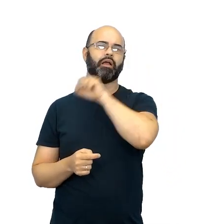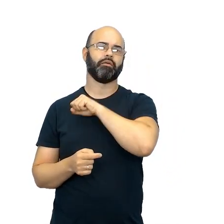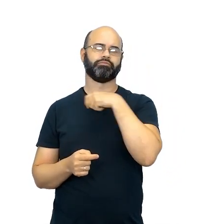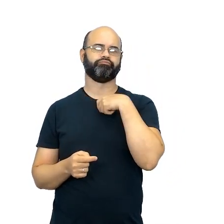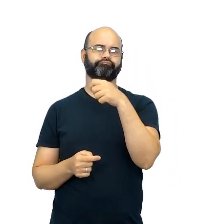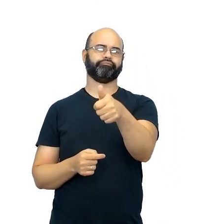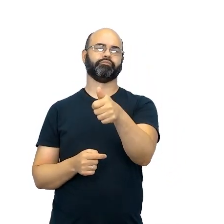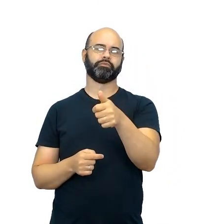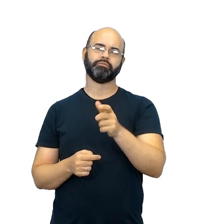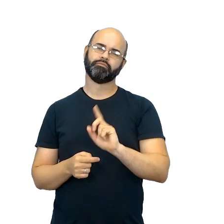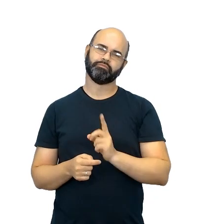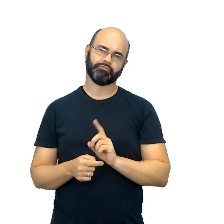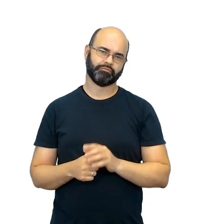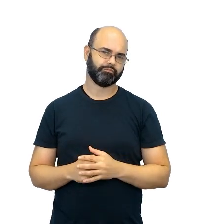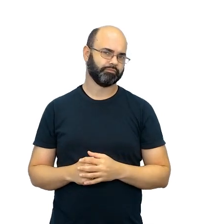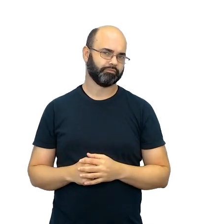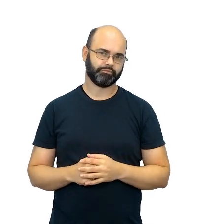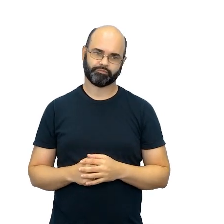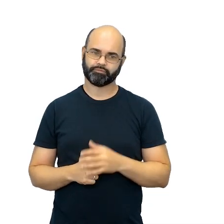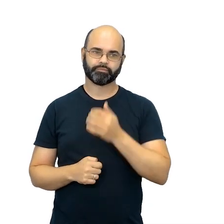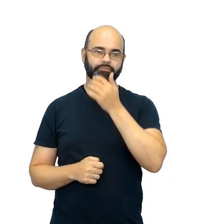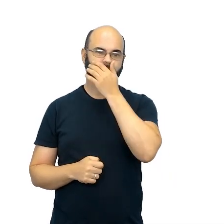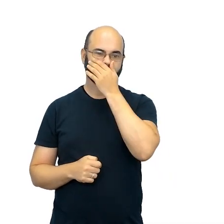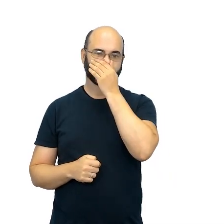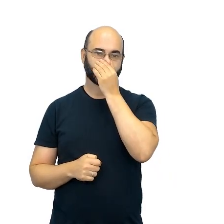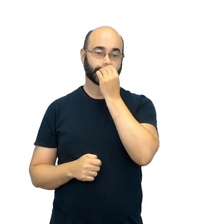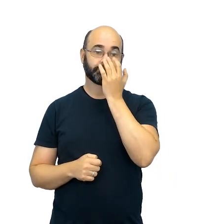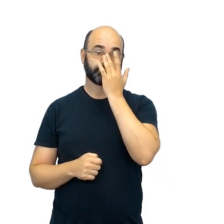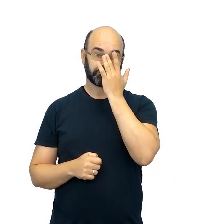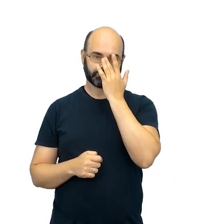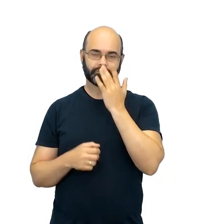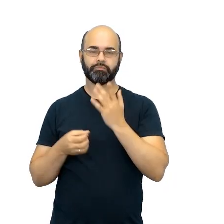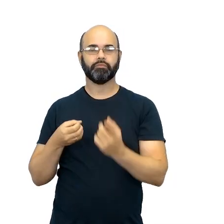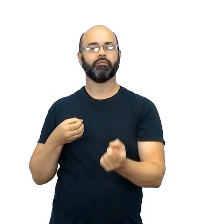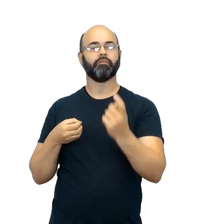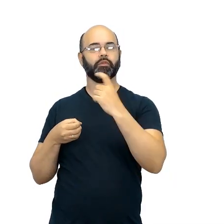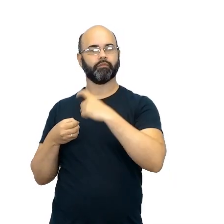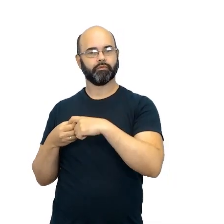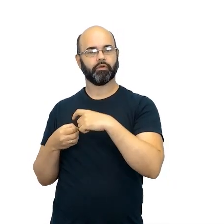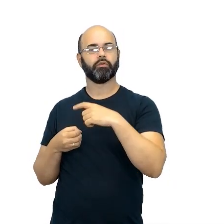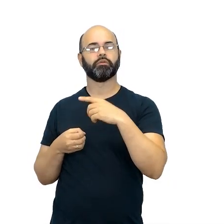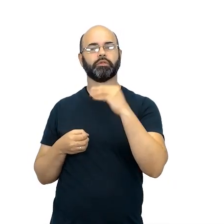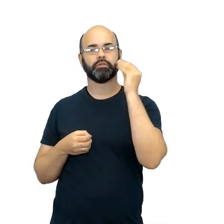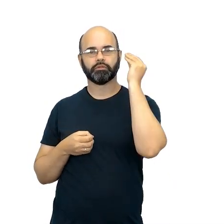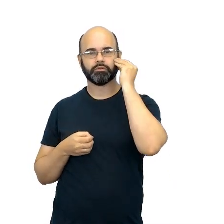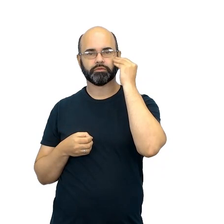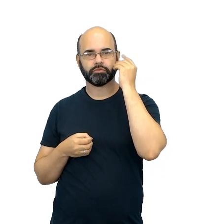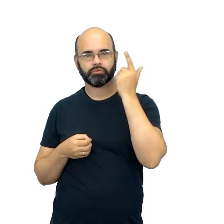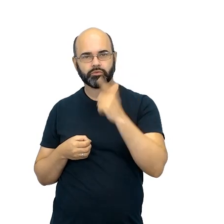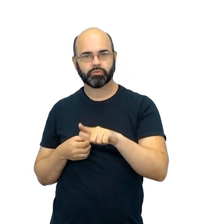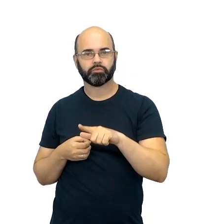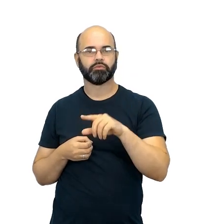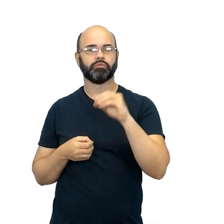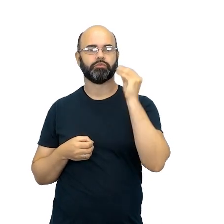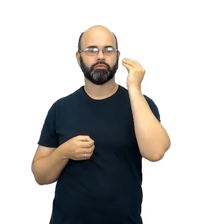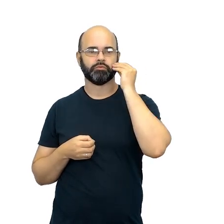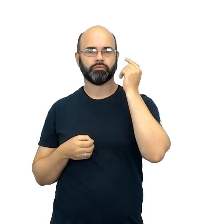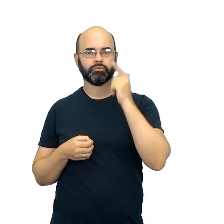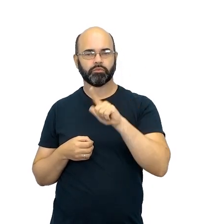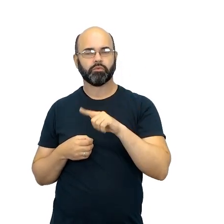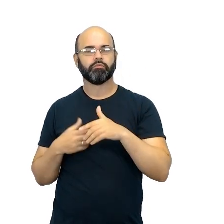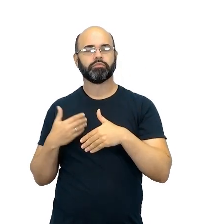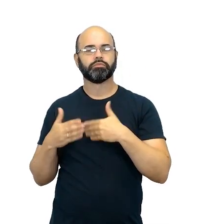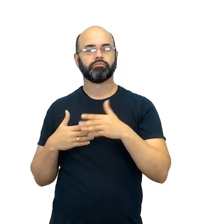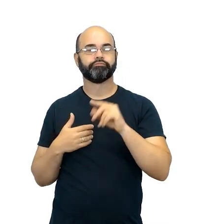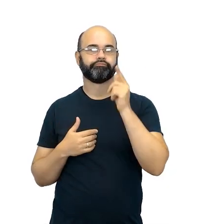Eu penso que a volta, né, daquele procedimento, daquelas coisas, vai auxiliando para tudo isso acontecer.